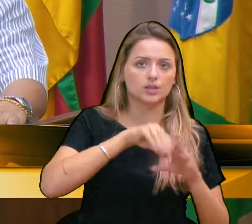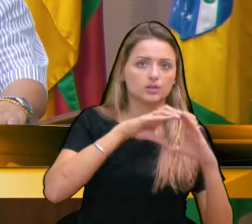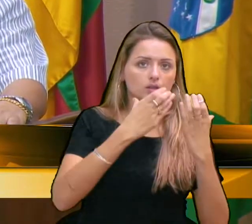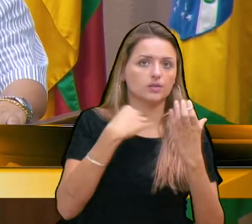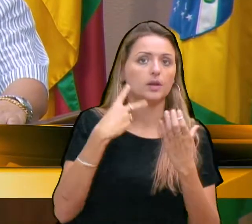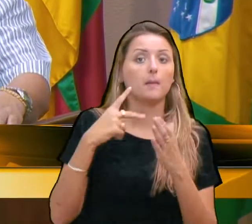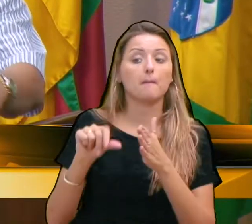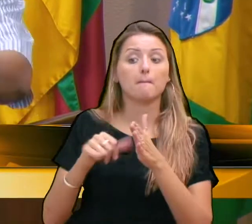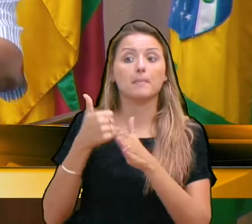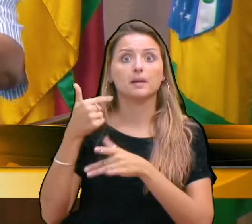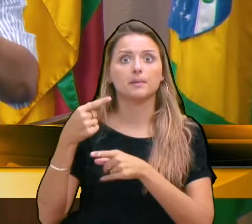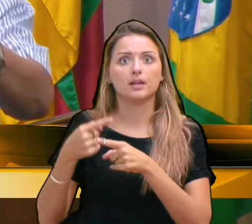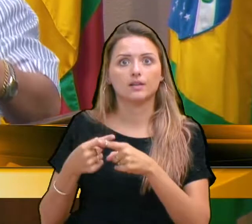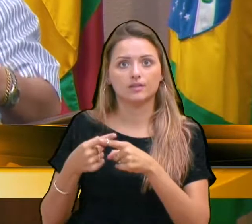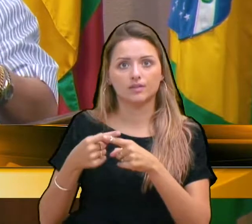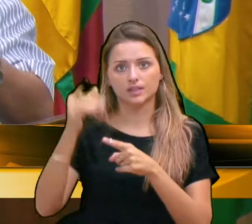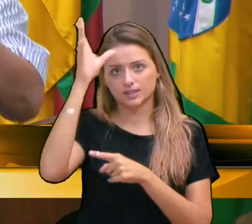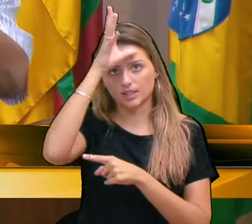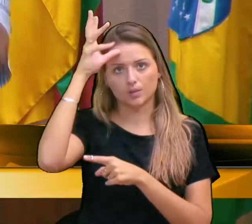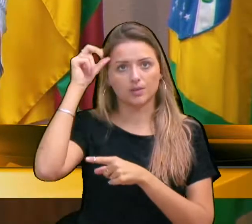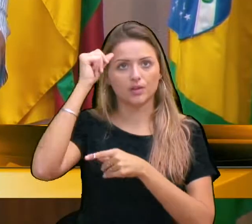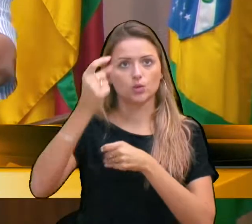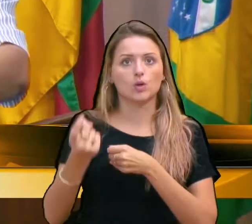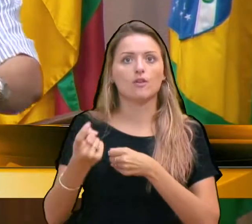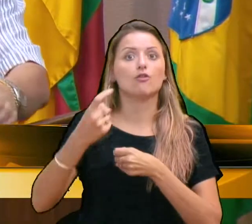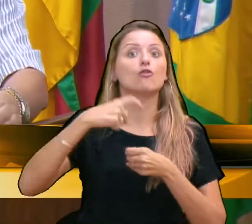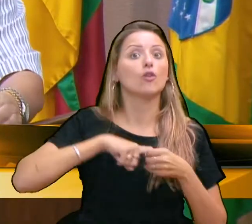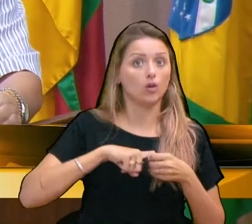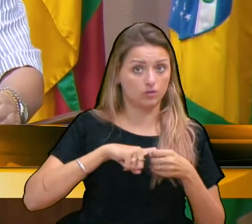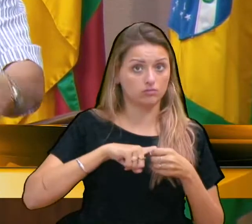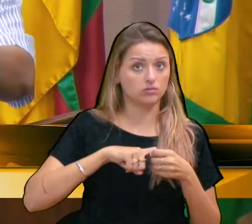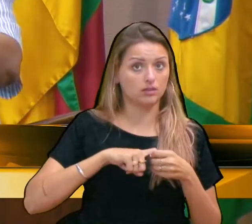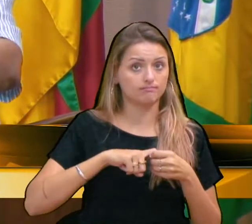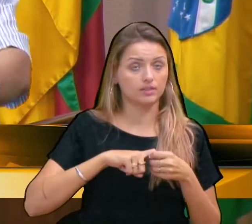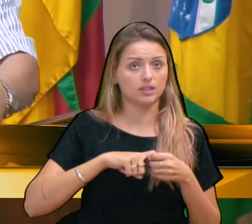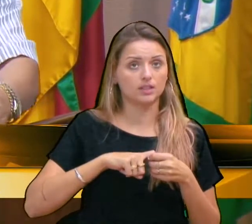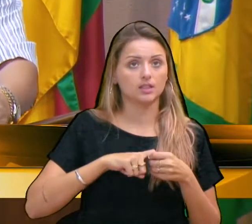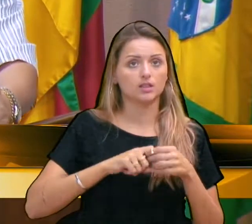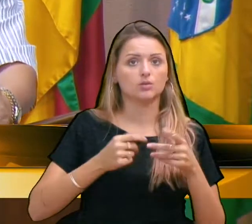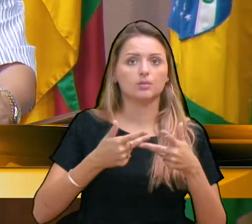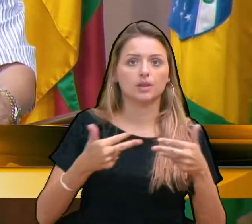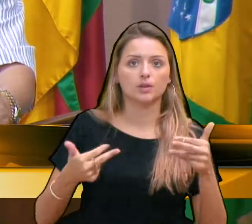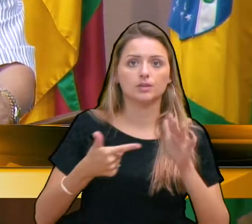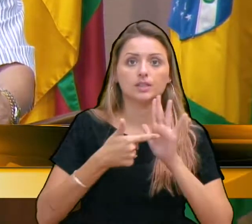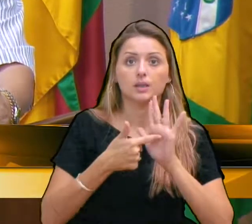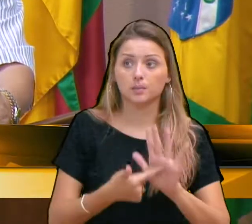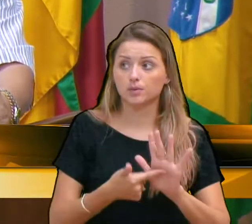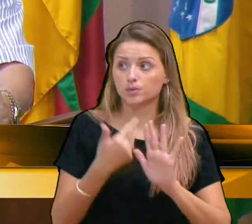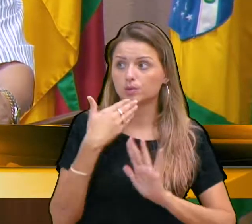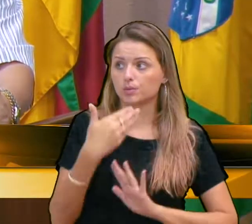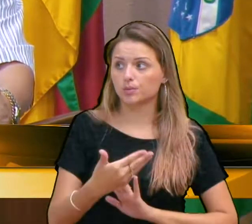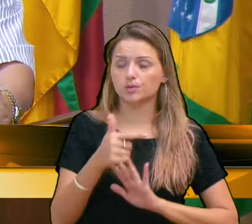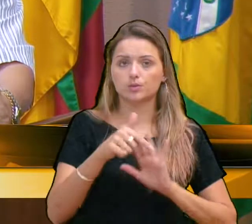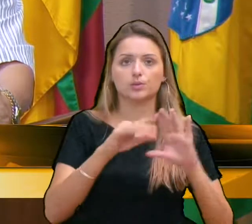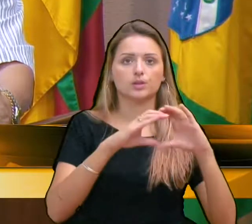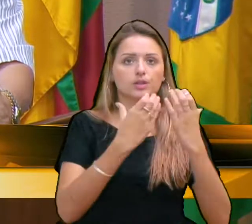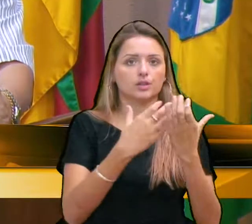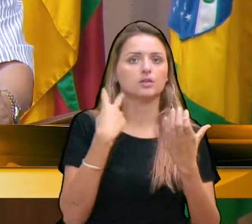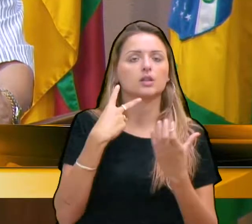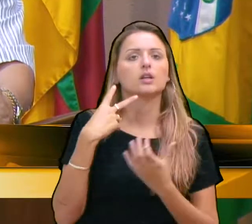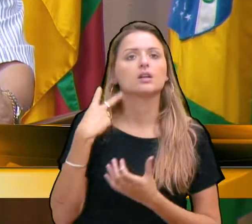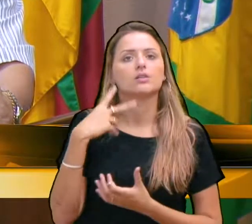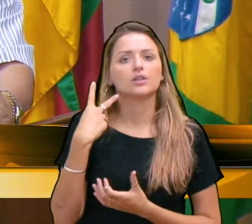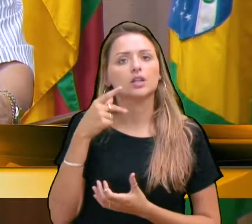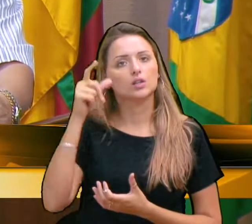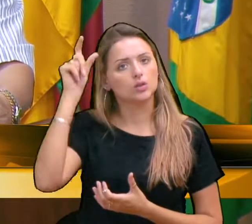primeira vez que eu vejo o município voltar atrás numa demanda apresentada aqui na casa, tá? Então, vereador Chico